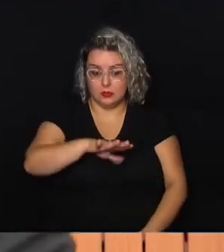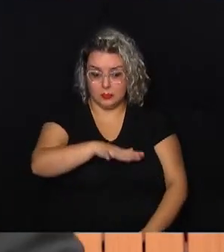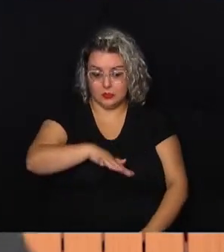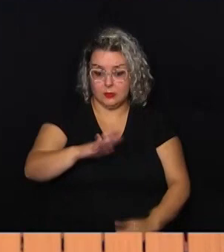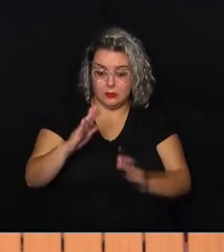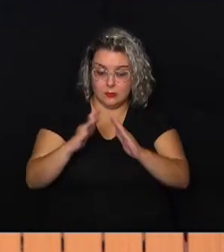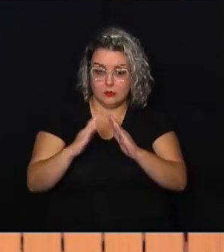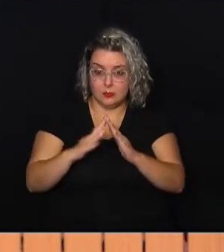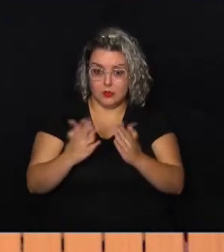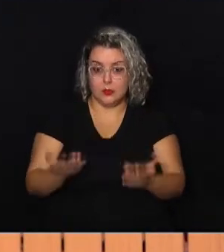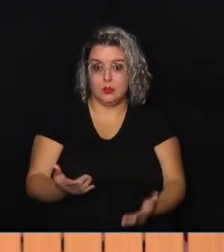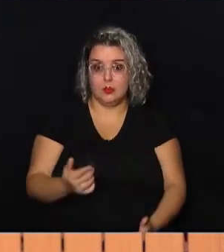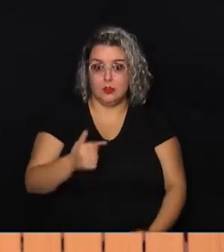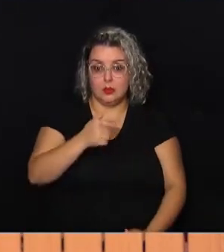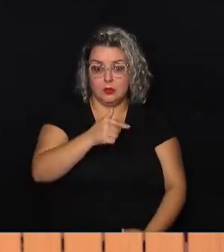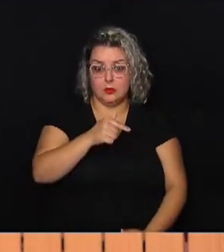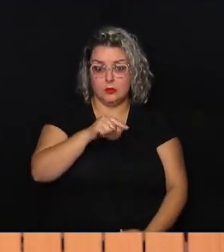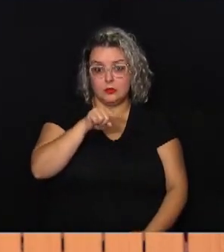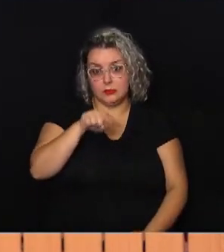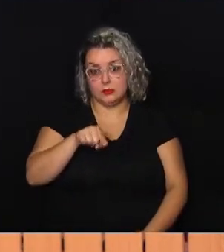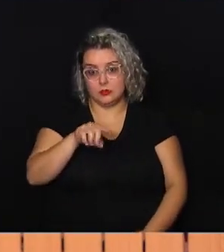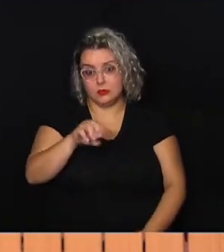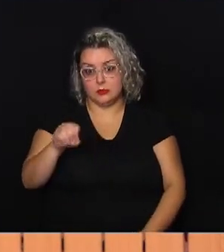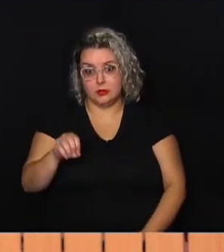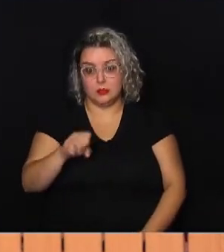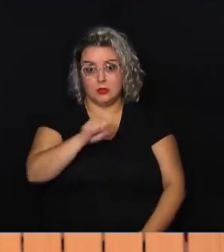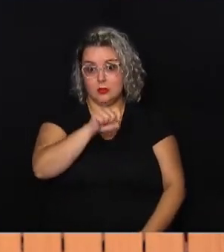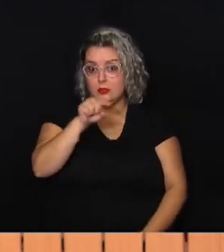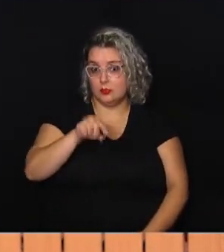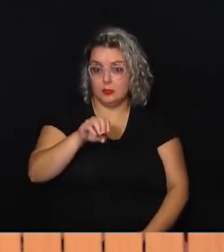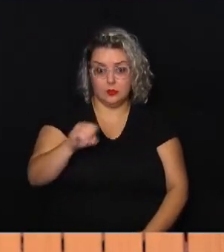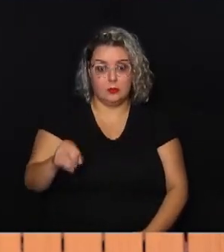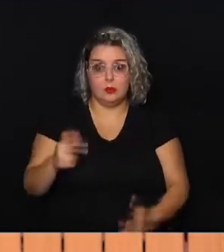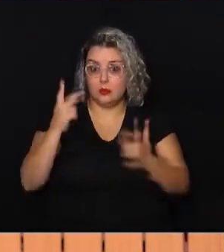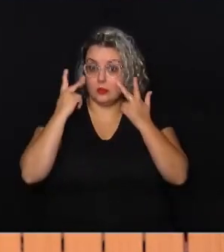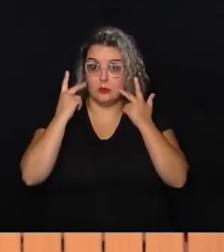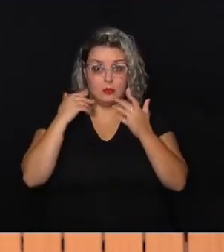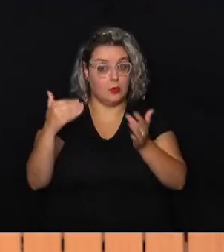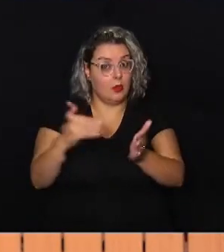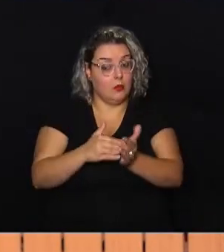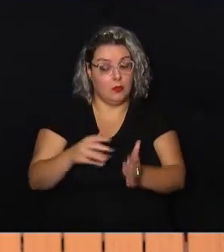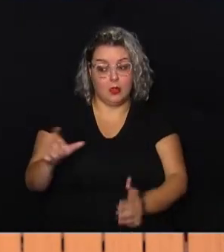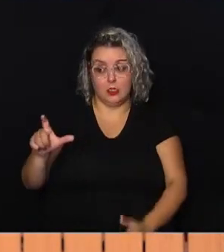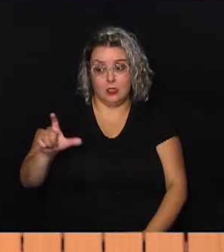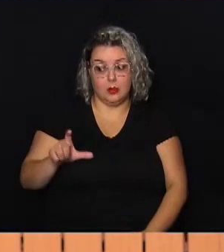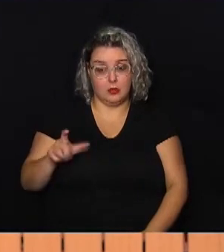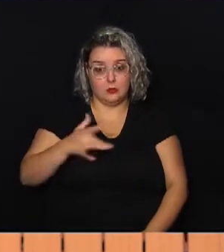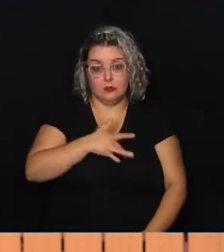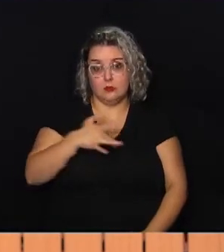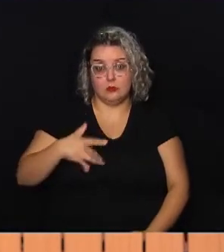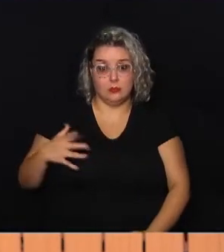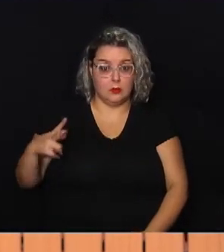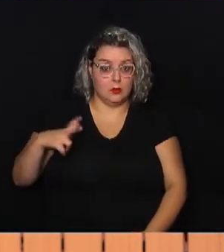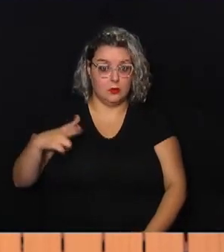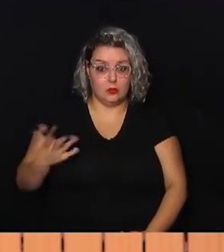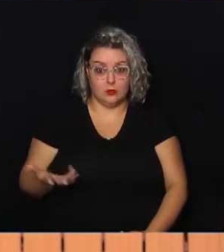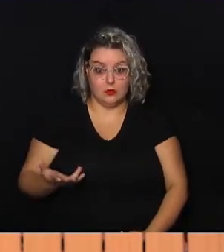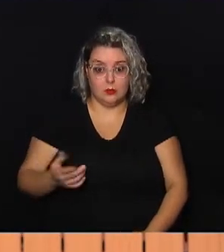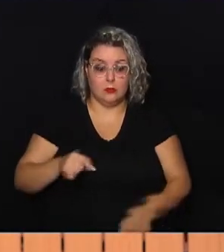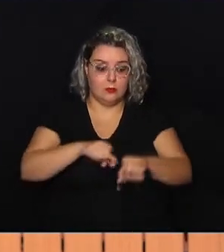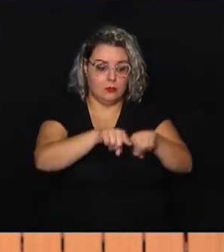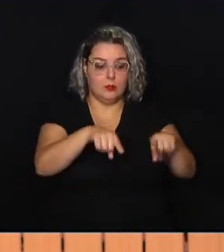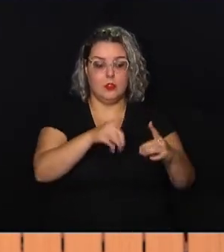residência num período de 7, 8 horas é absolutamente normal até no sistema privado. Se você imaginar que uma pessoa vá num